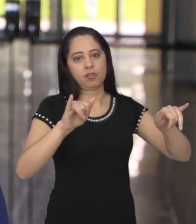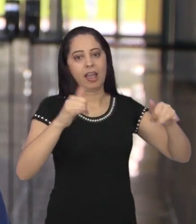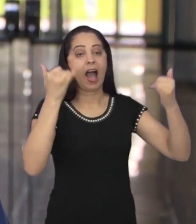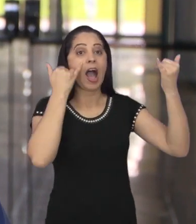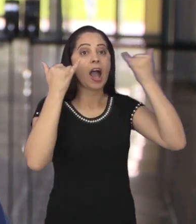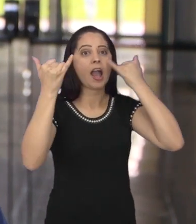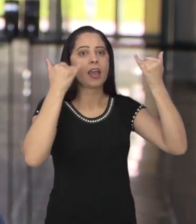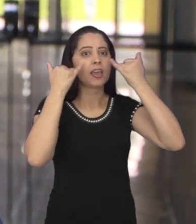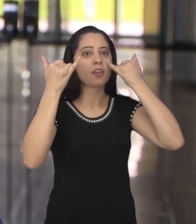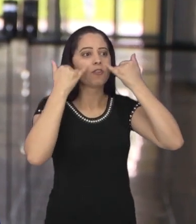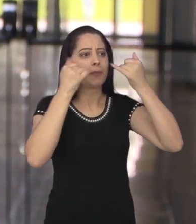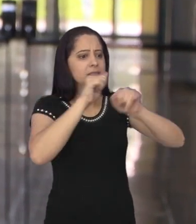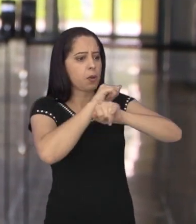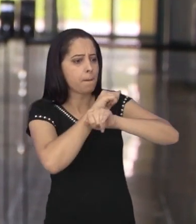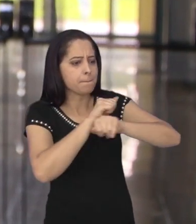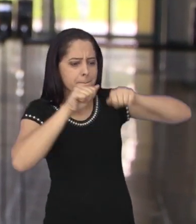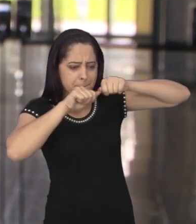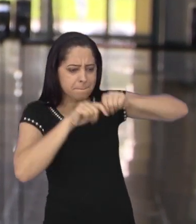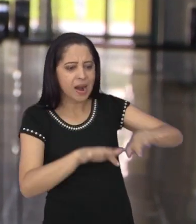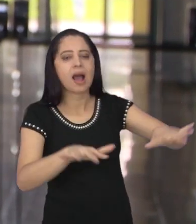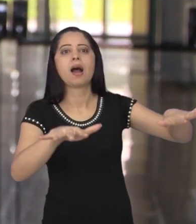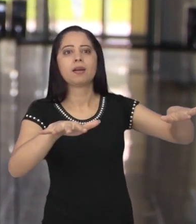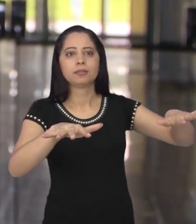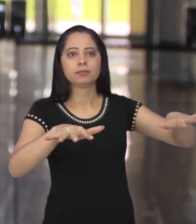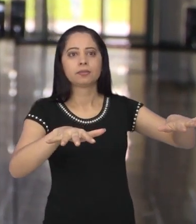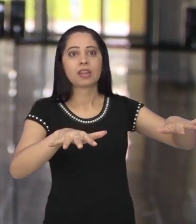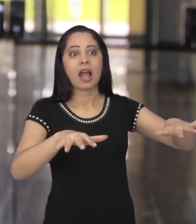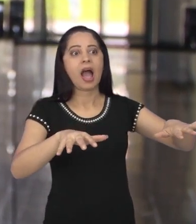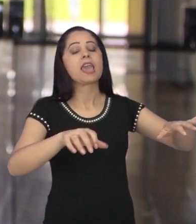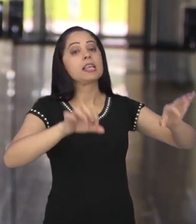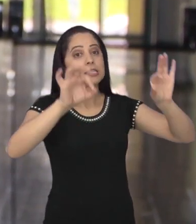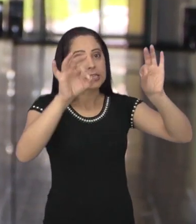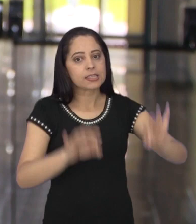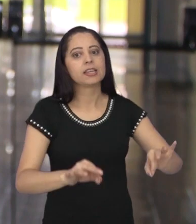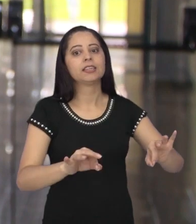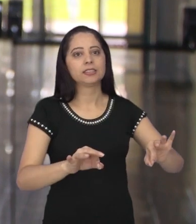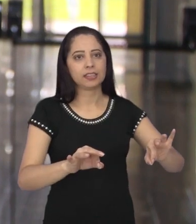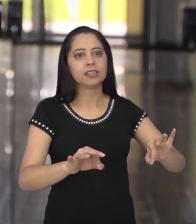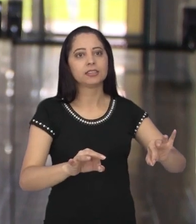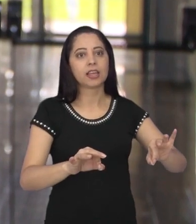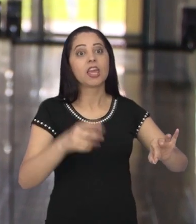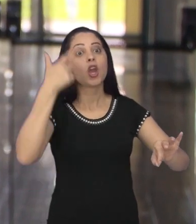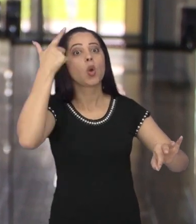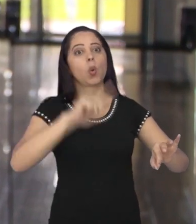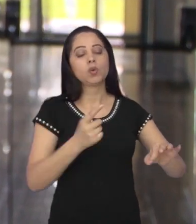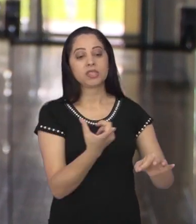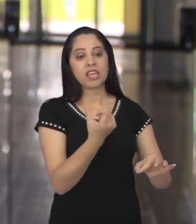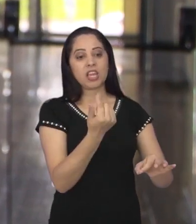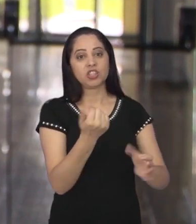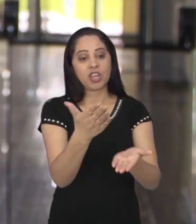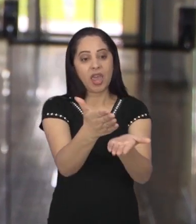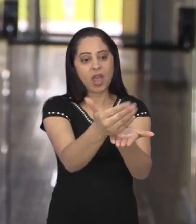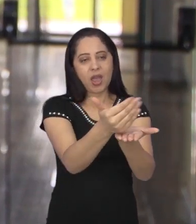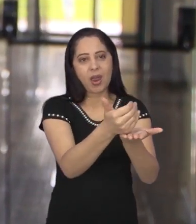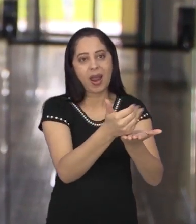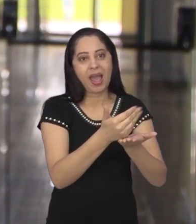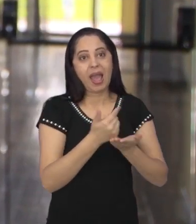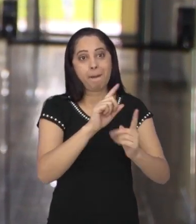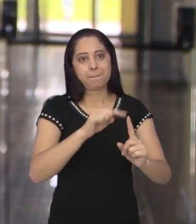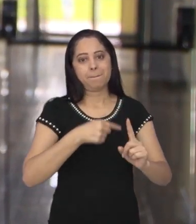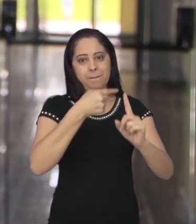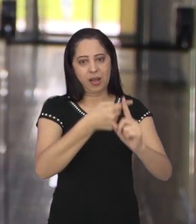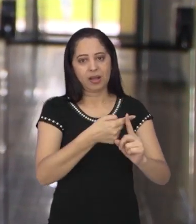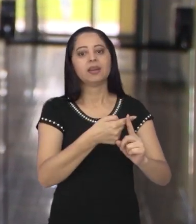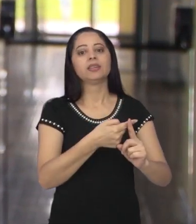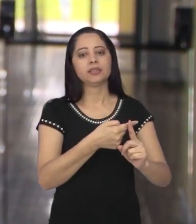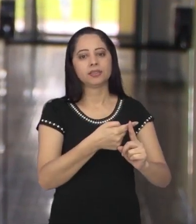mais, eu acho. Divulgando mais, com certeza a receita ela vai ser maior, né? Eu acho que isso que talvez falta fazer através